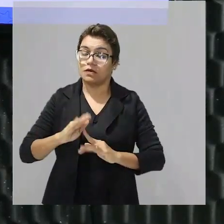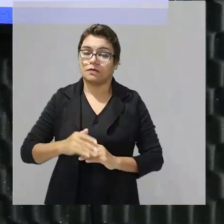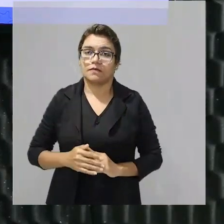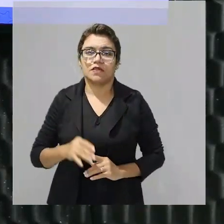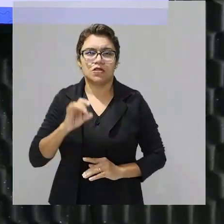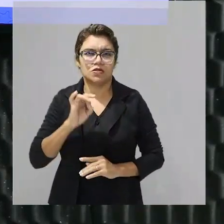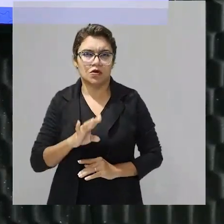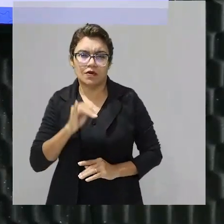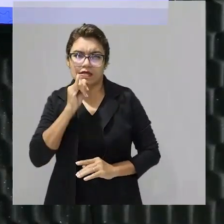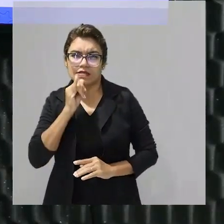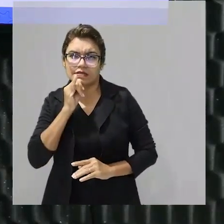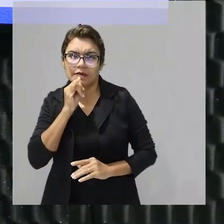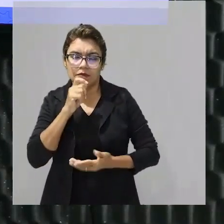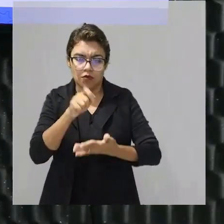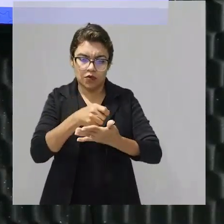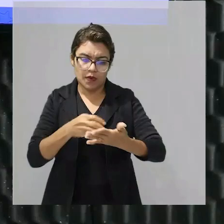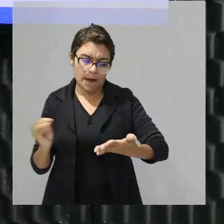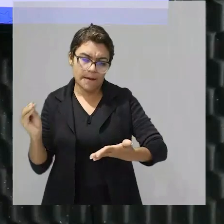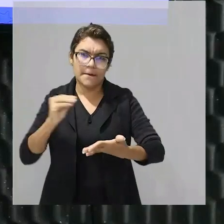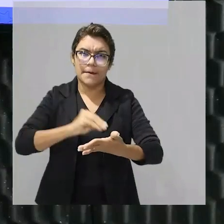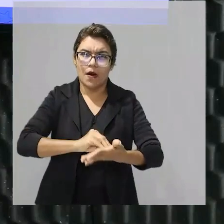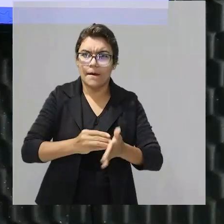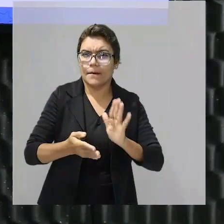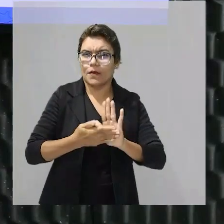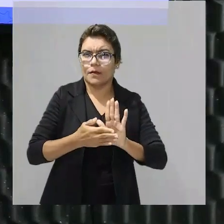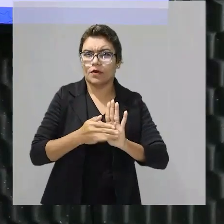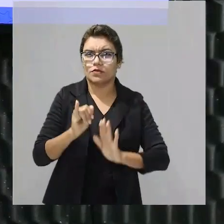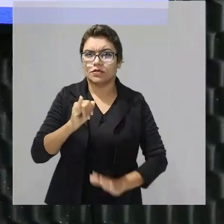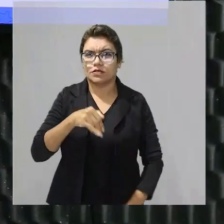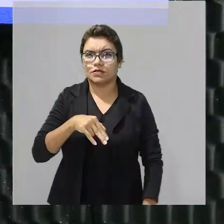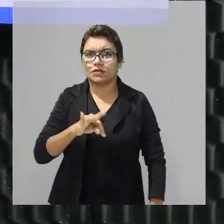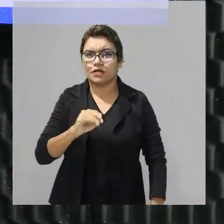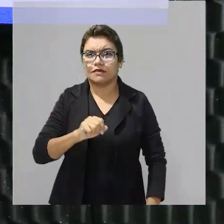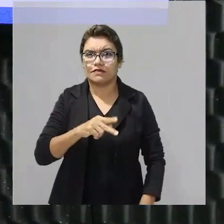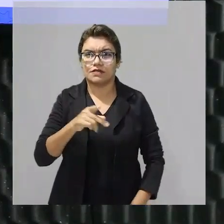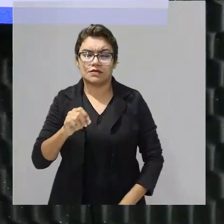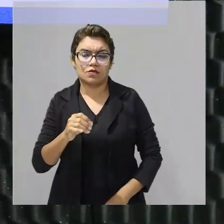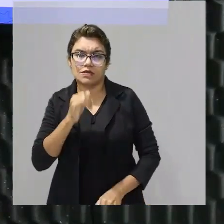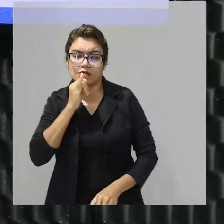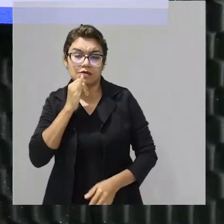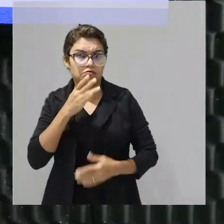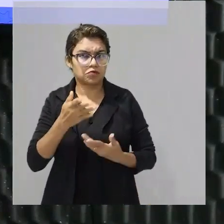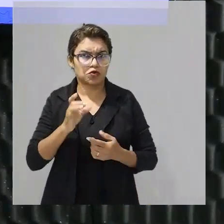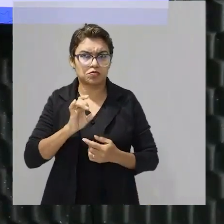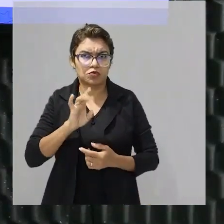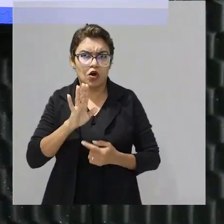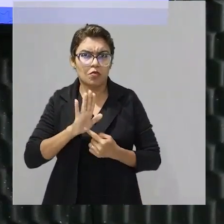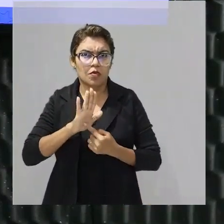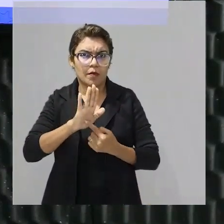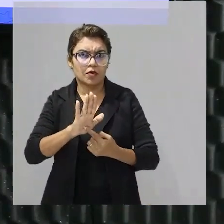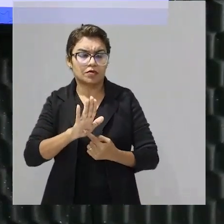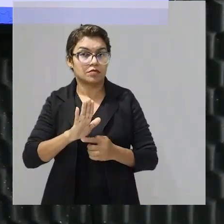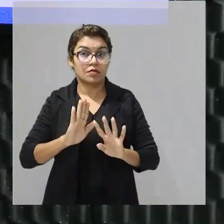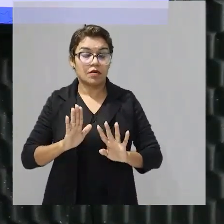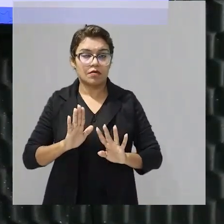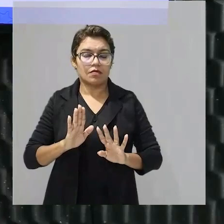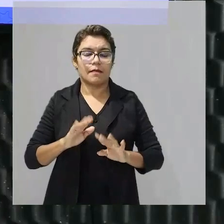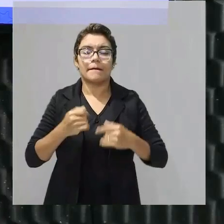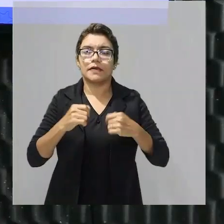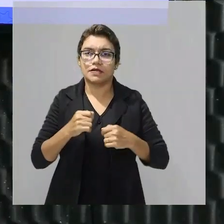comparações, de que forma podemos fazer isso que você está propondo. Portanto, não é